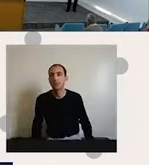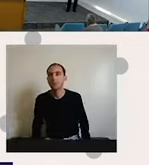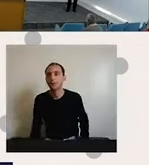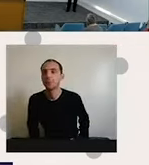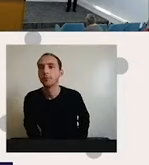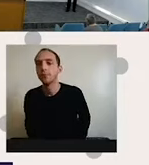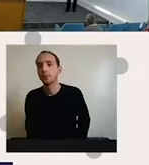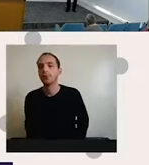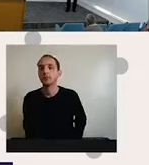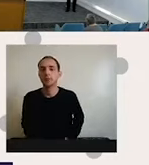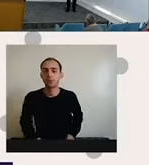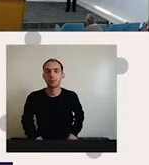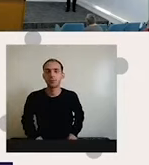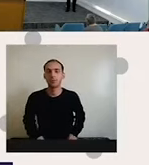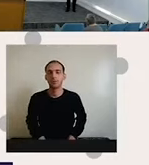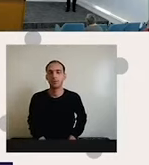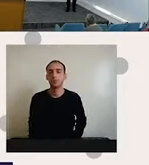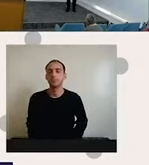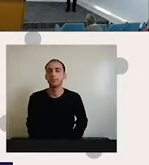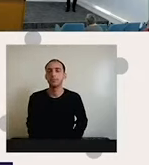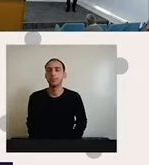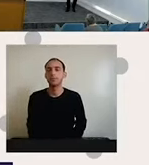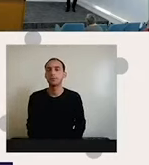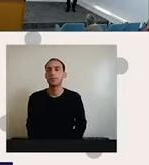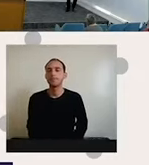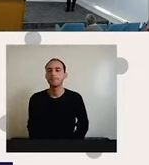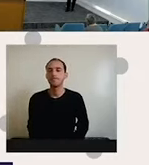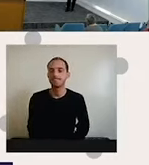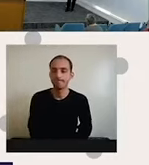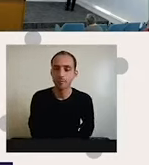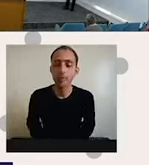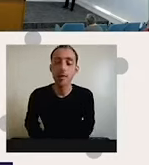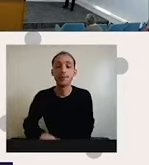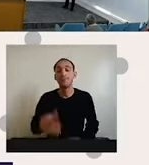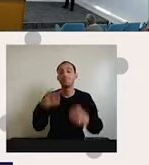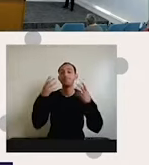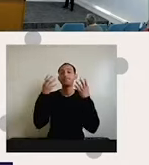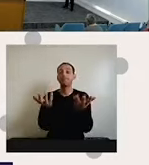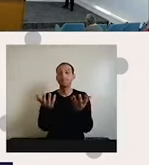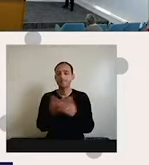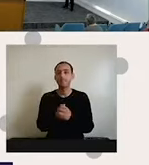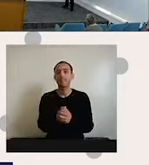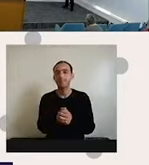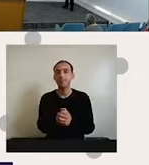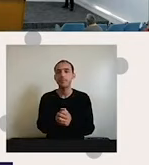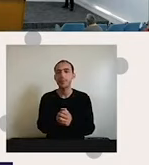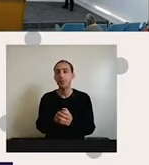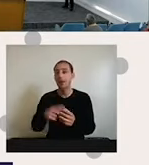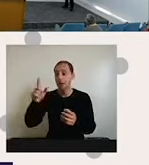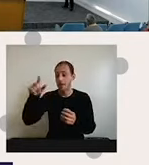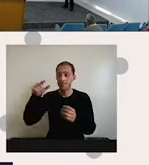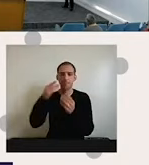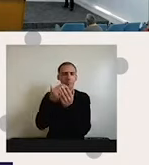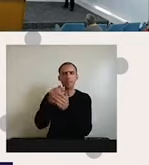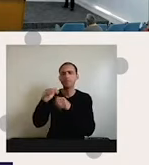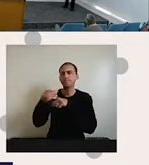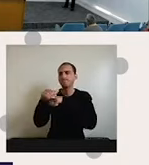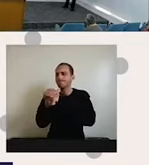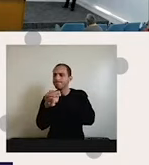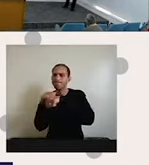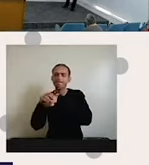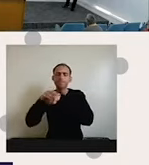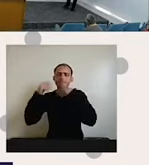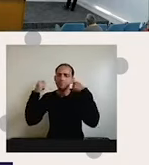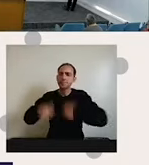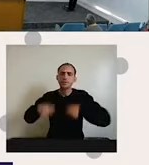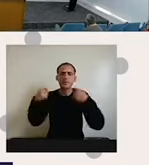houvesse um processo dentro do Ministério do Trabalho e Previdência para atualizar o que a Previdência reconhece como nexo profissional